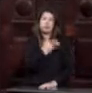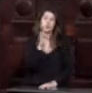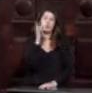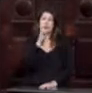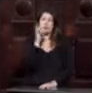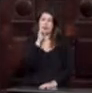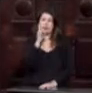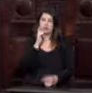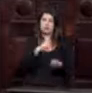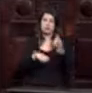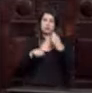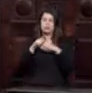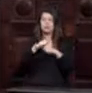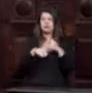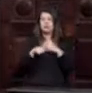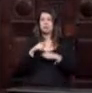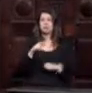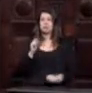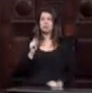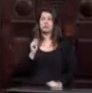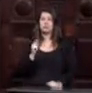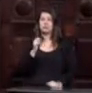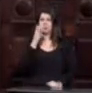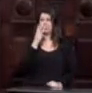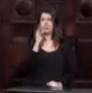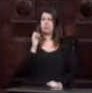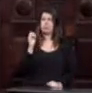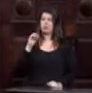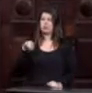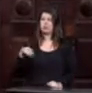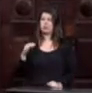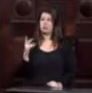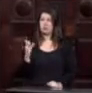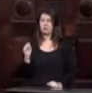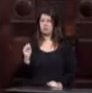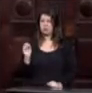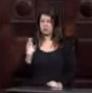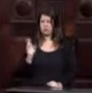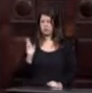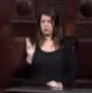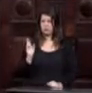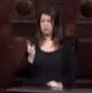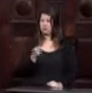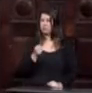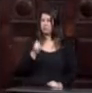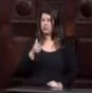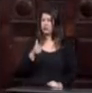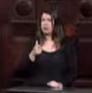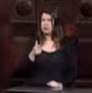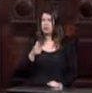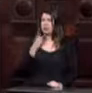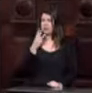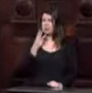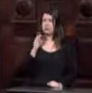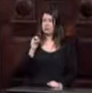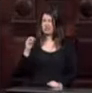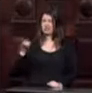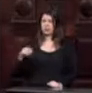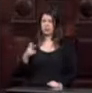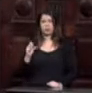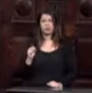giraria ao redor de 300 milhões de reais. Quase 300 milhões de